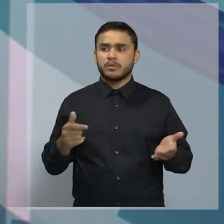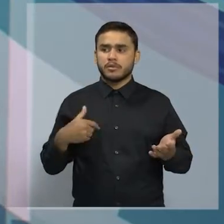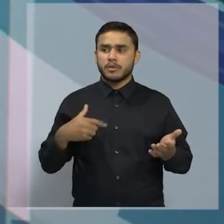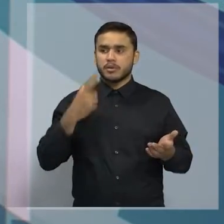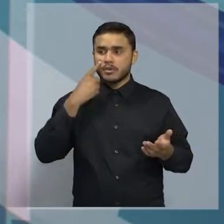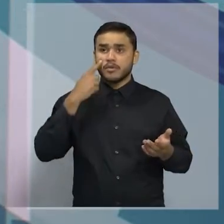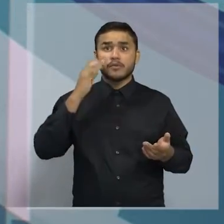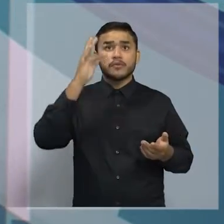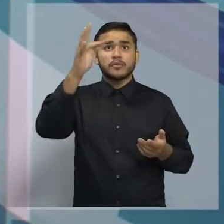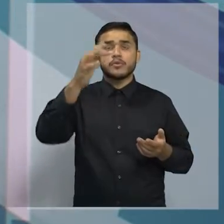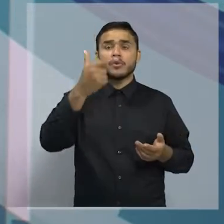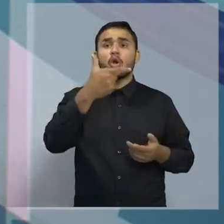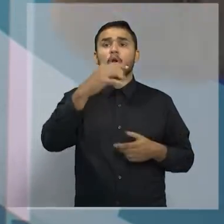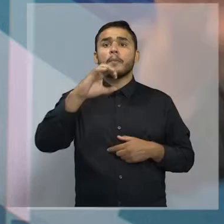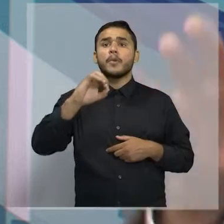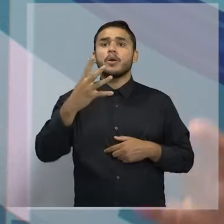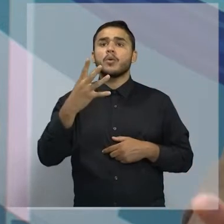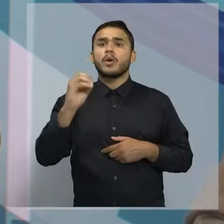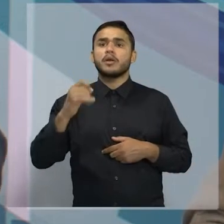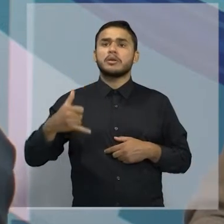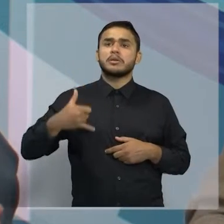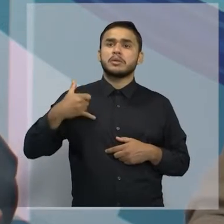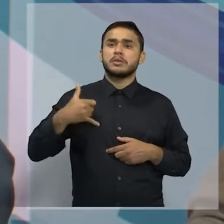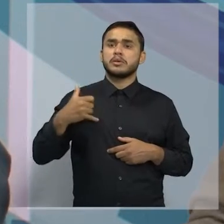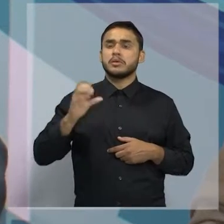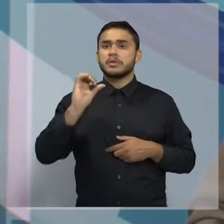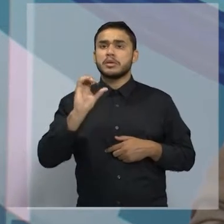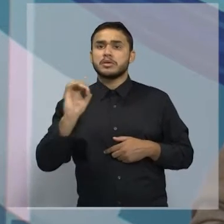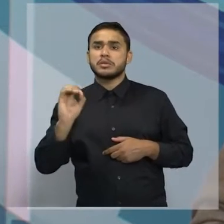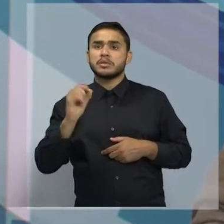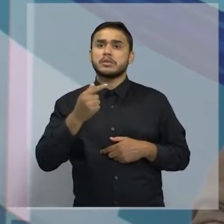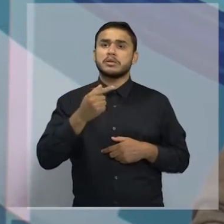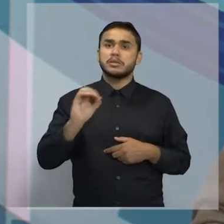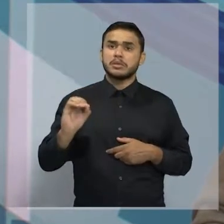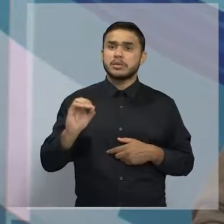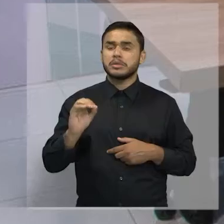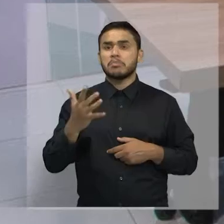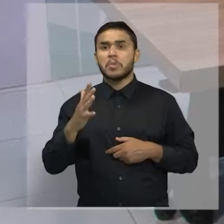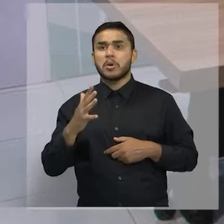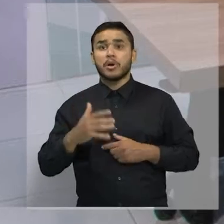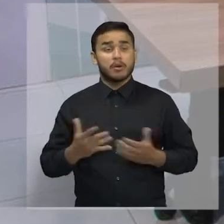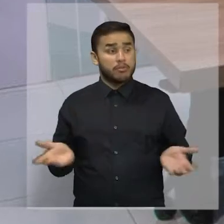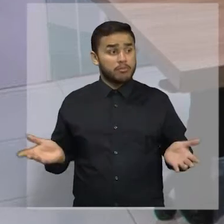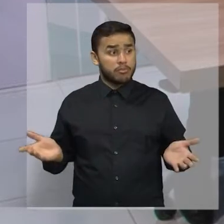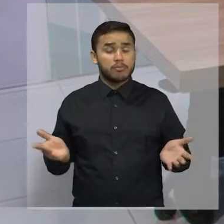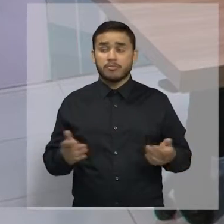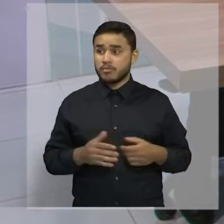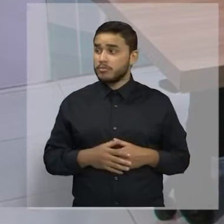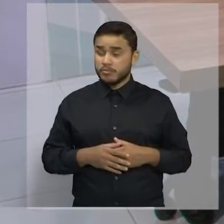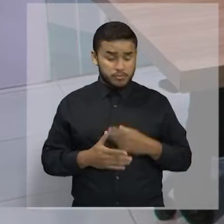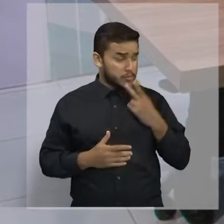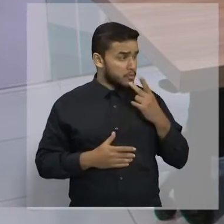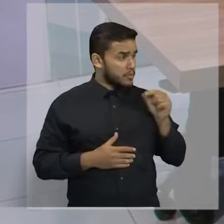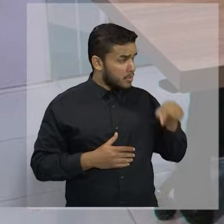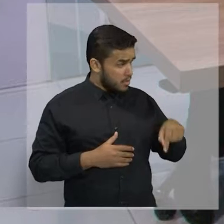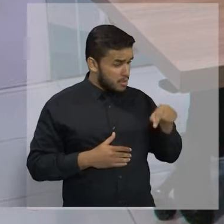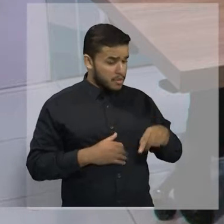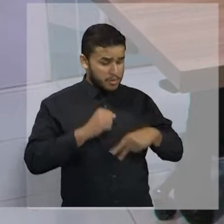60, 70, o topo vai estar... Então, embora, Taliba, a gente ainda pode tirar o Brasil como talvez o país que tem